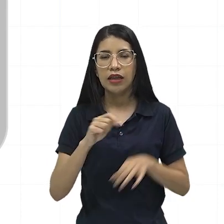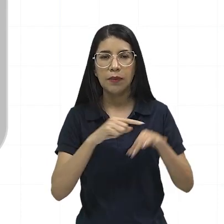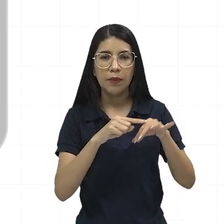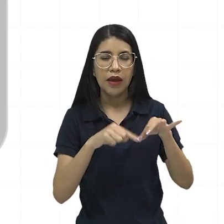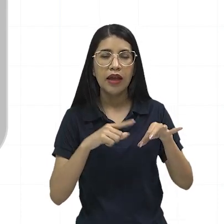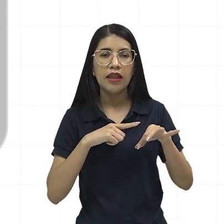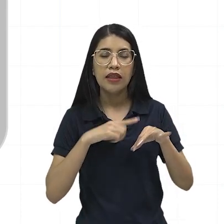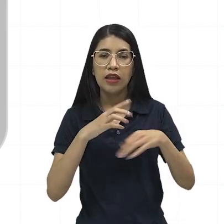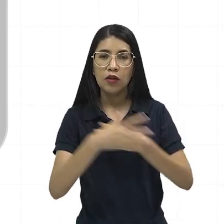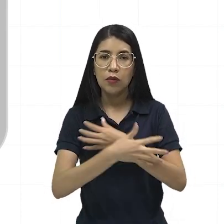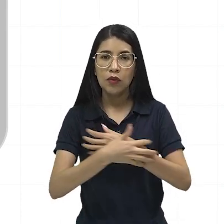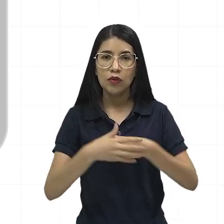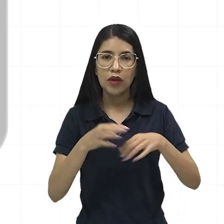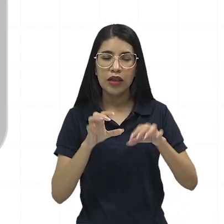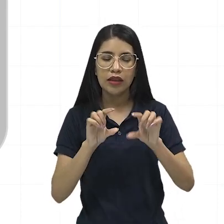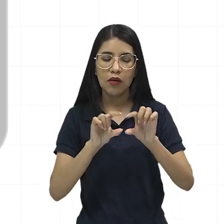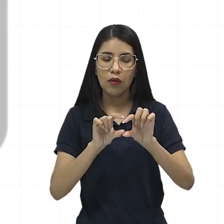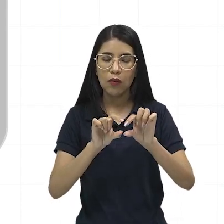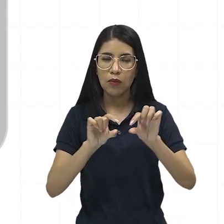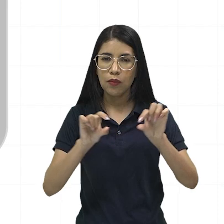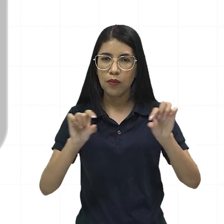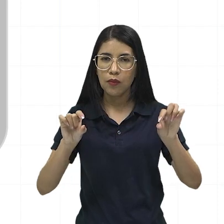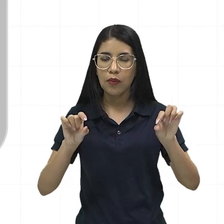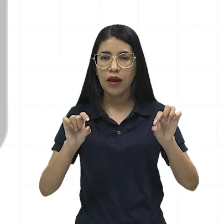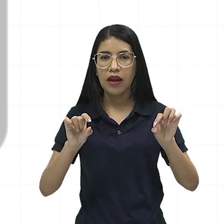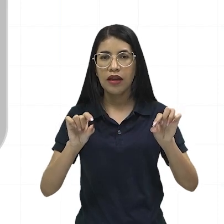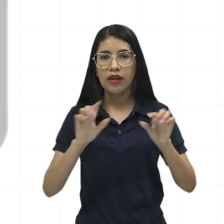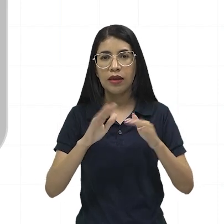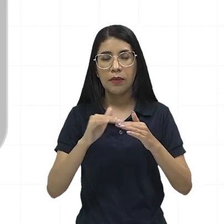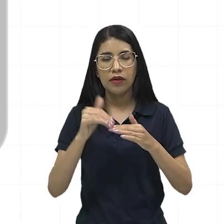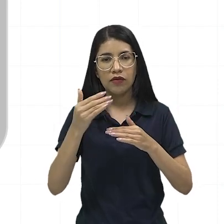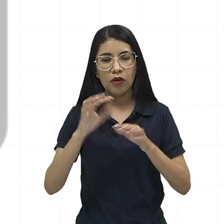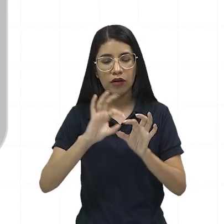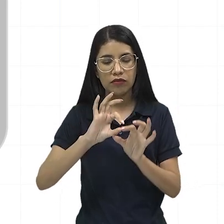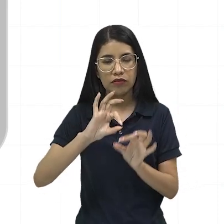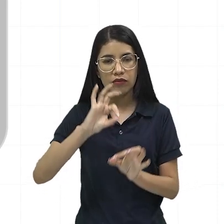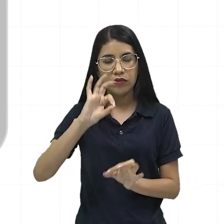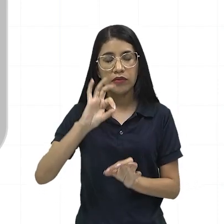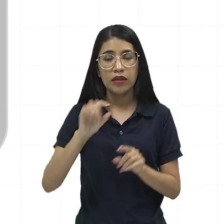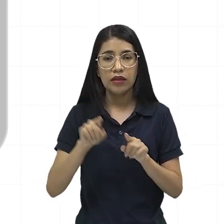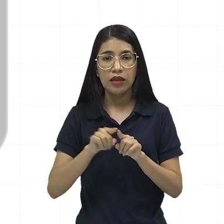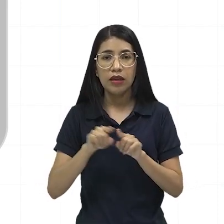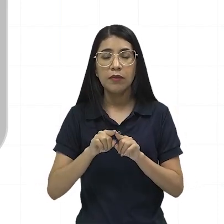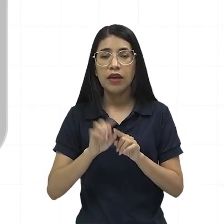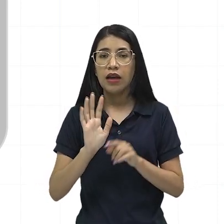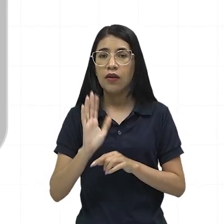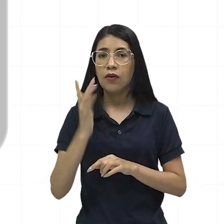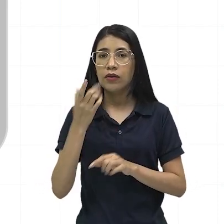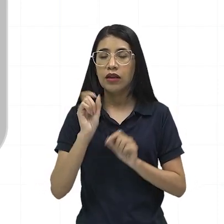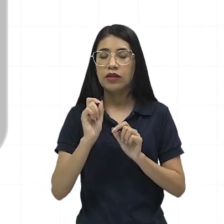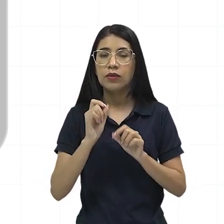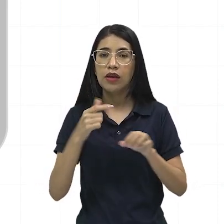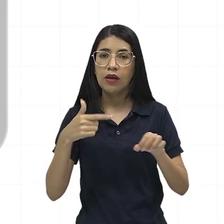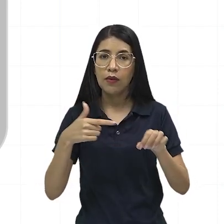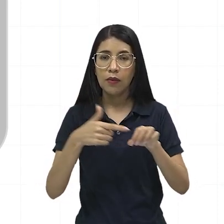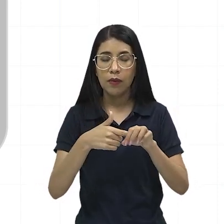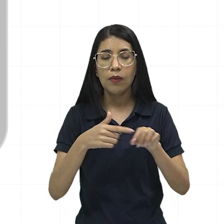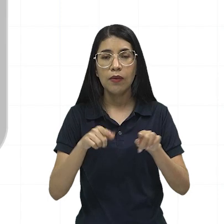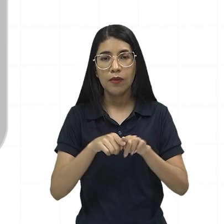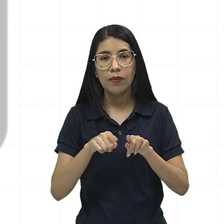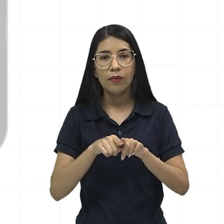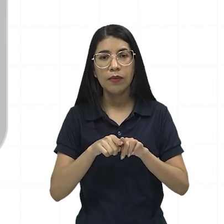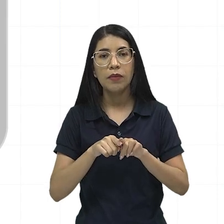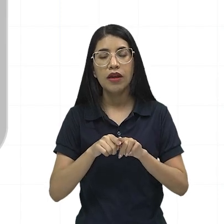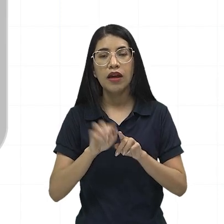de tubo que liga o útero ao meio externo. É através da vagina que ocorre o ato sexual, por